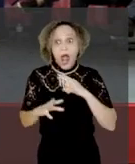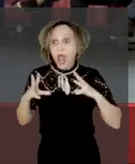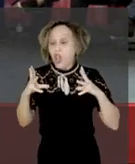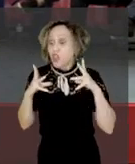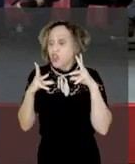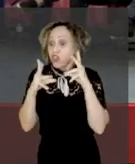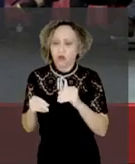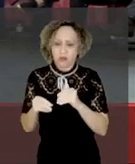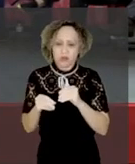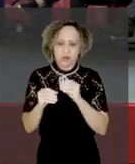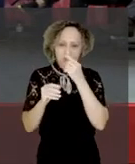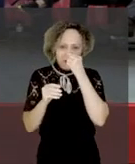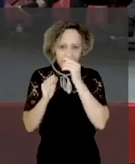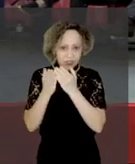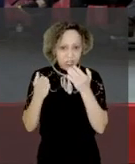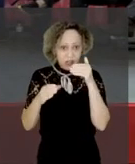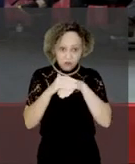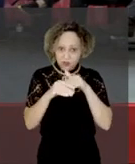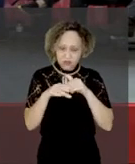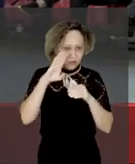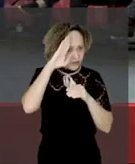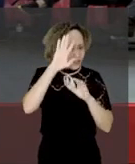mataria Jesus hoje.